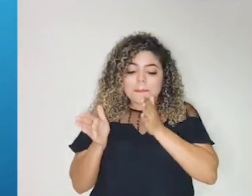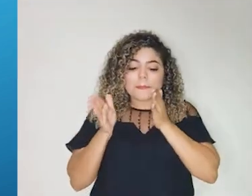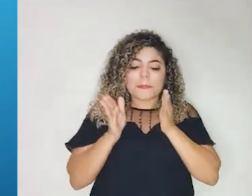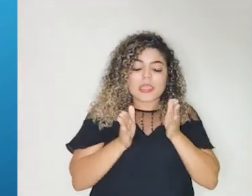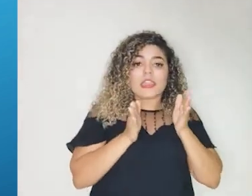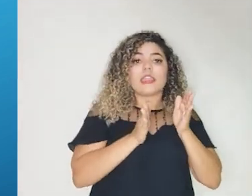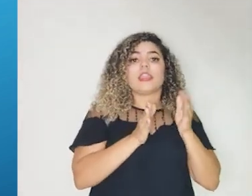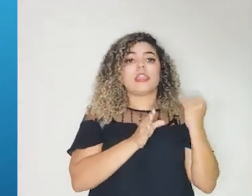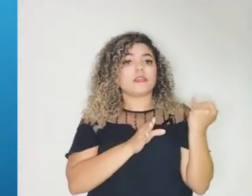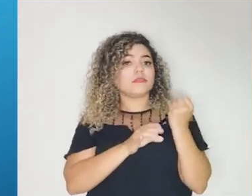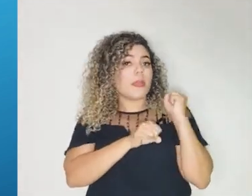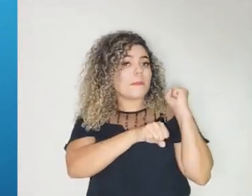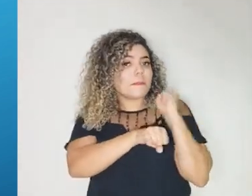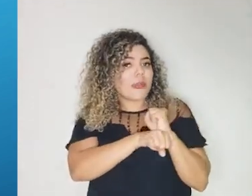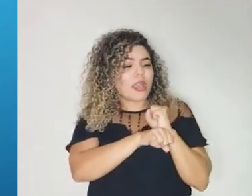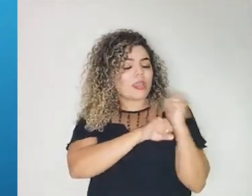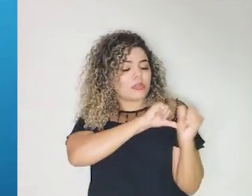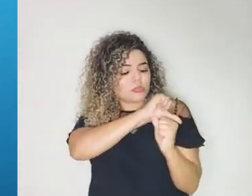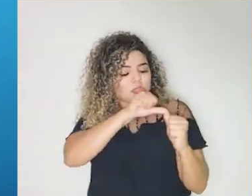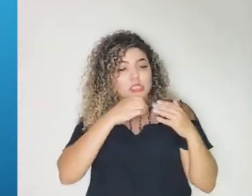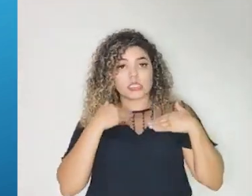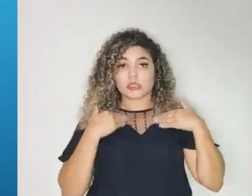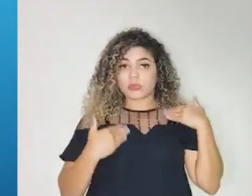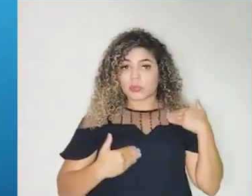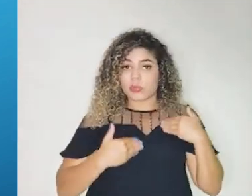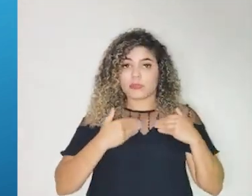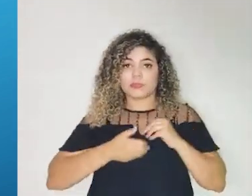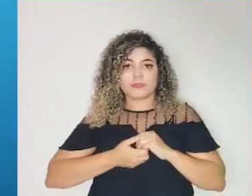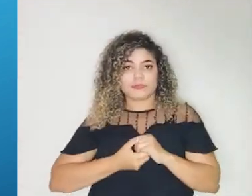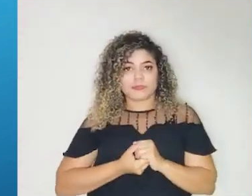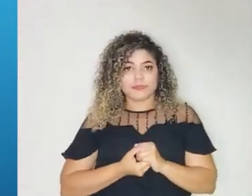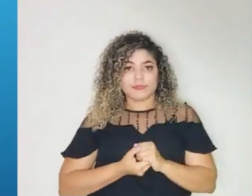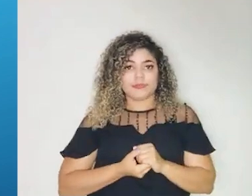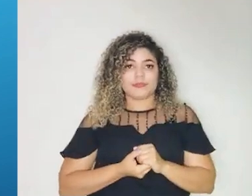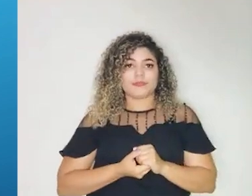que é necessário a troca do exoesqueleto.